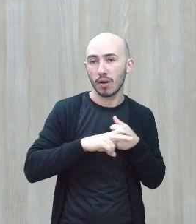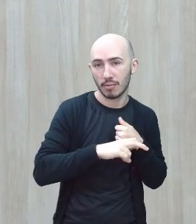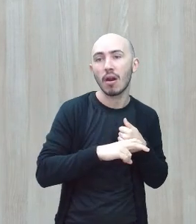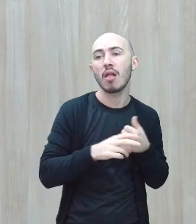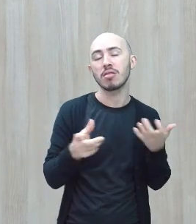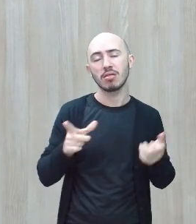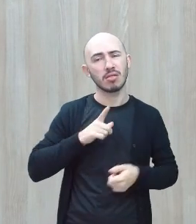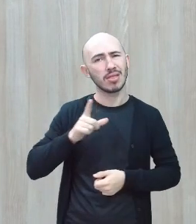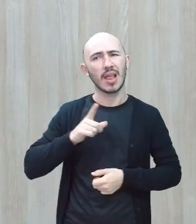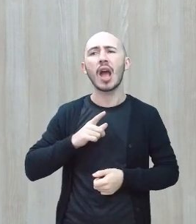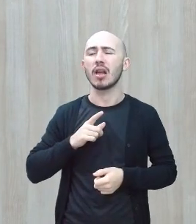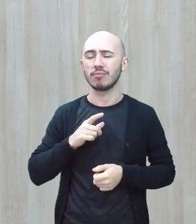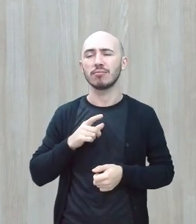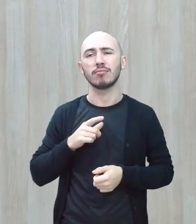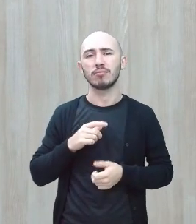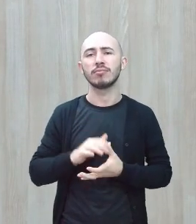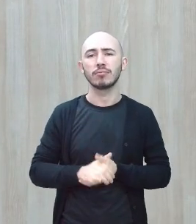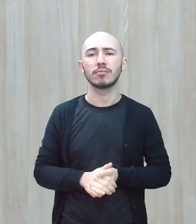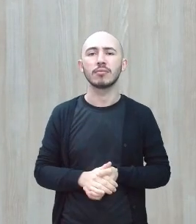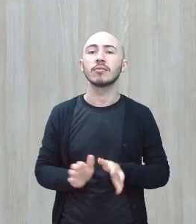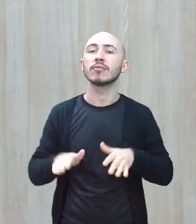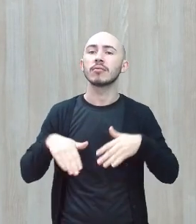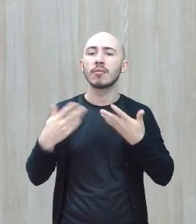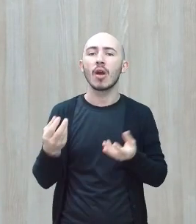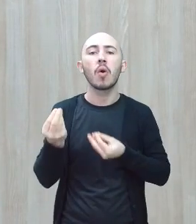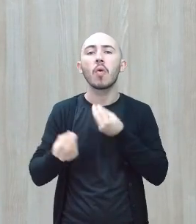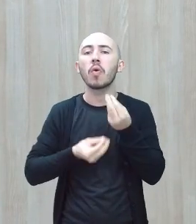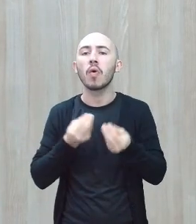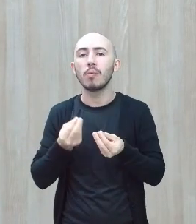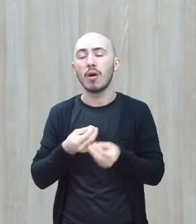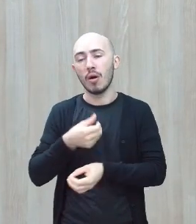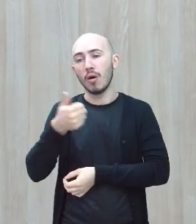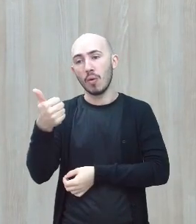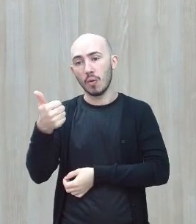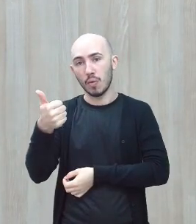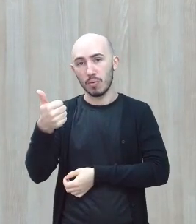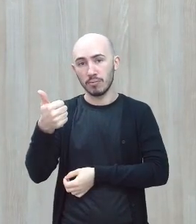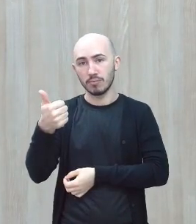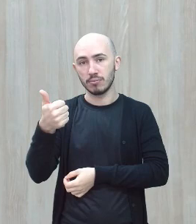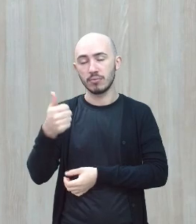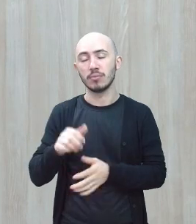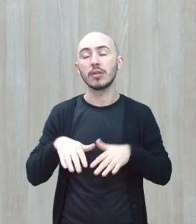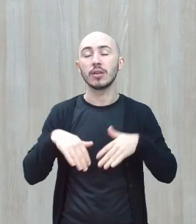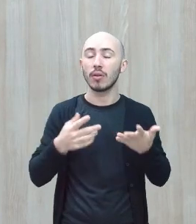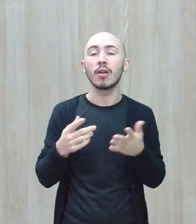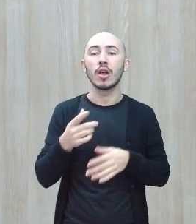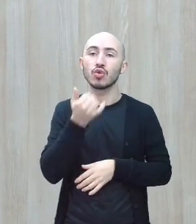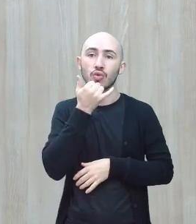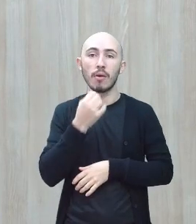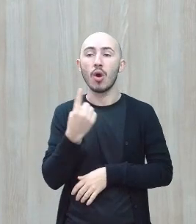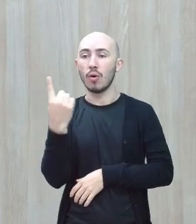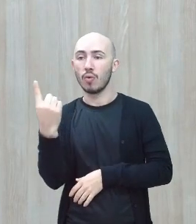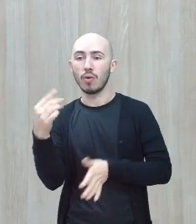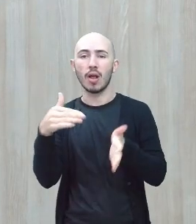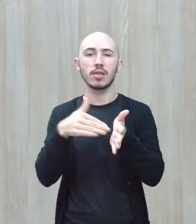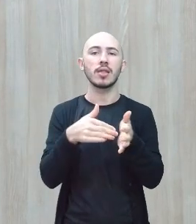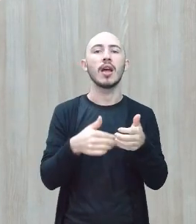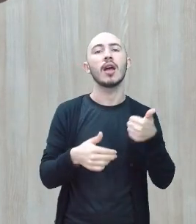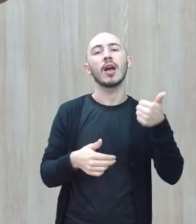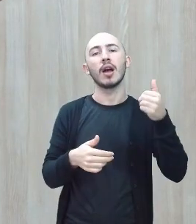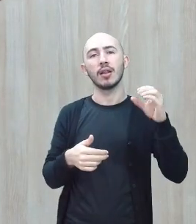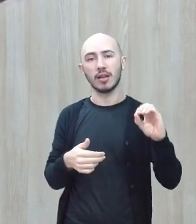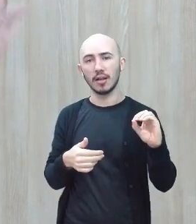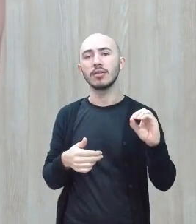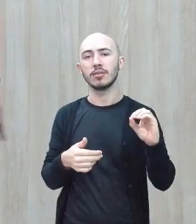frequência. E a gente entende que esse vocabulário é de 1 a 10, estourando até 20. Na medida em que vocês vão praticando, esse vocabulário